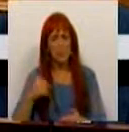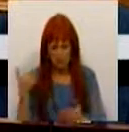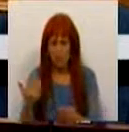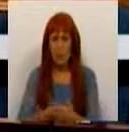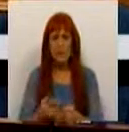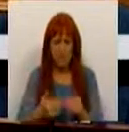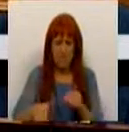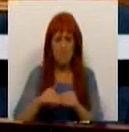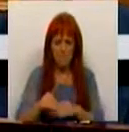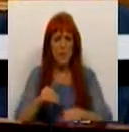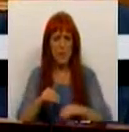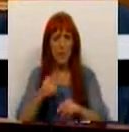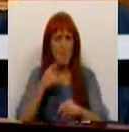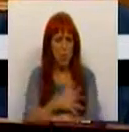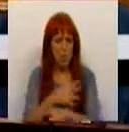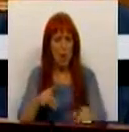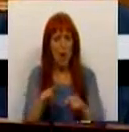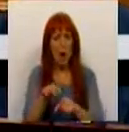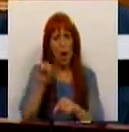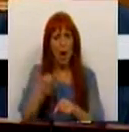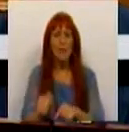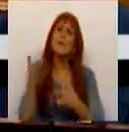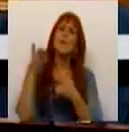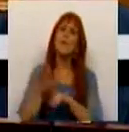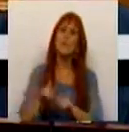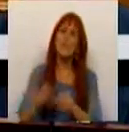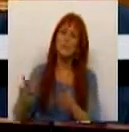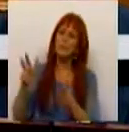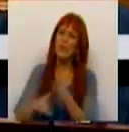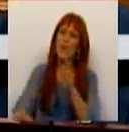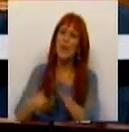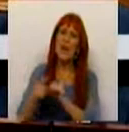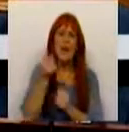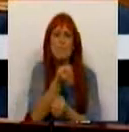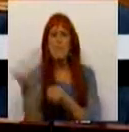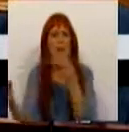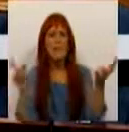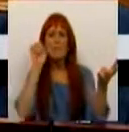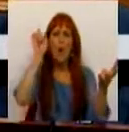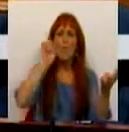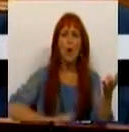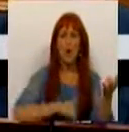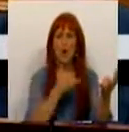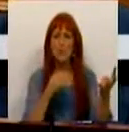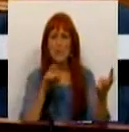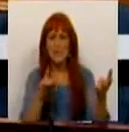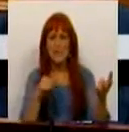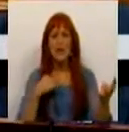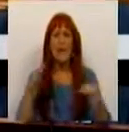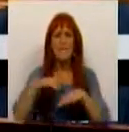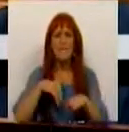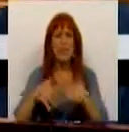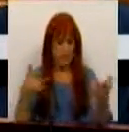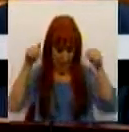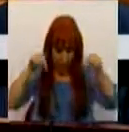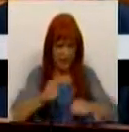dado passos significativos nesta área, nomeadamente a aprovação da Lei da Paridade em 2006, que fez com